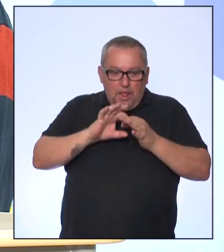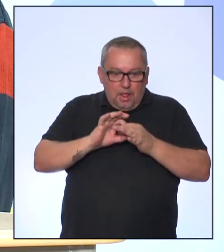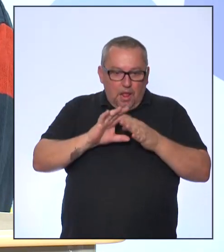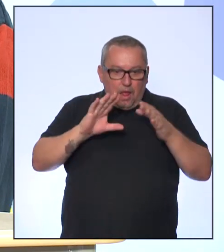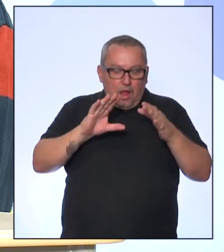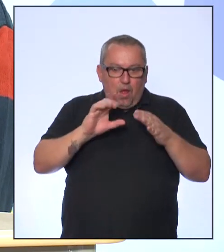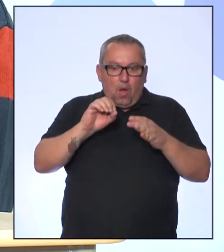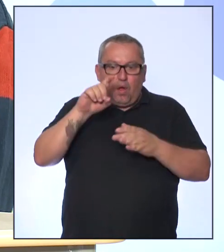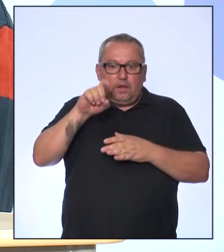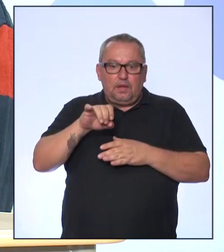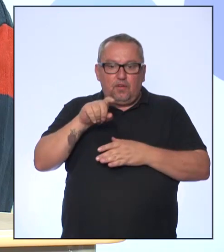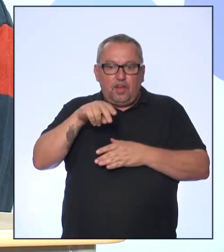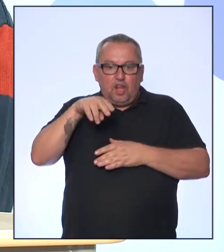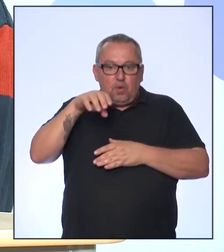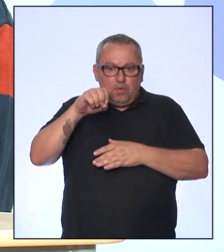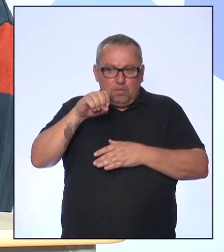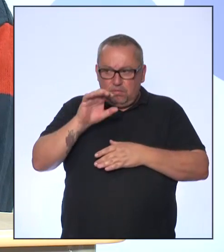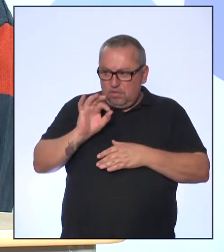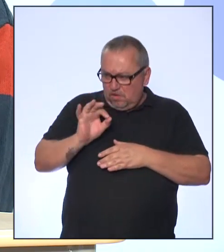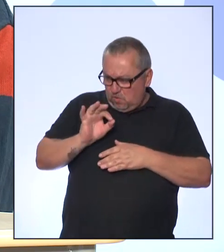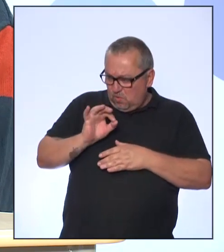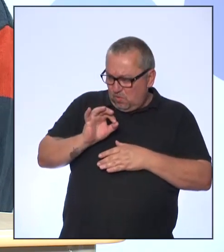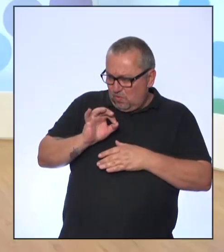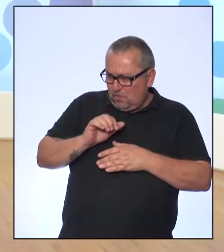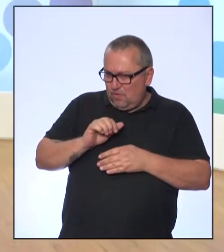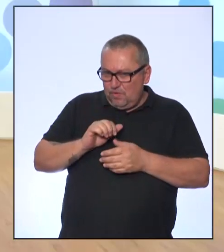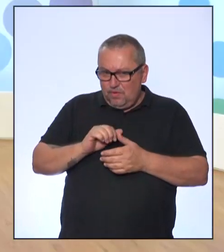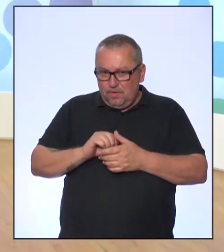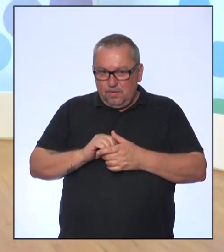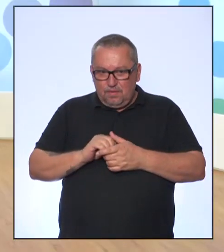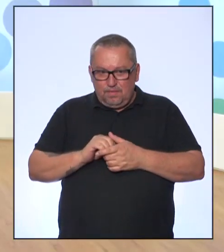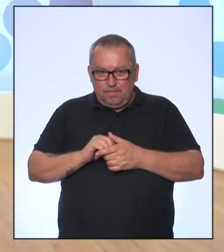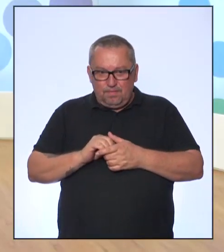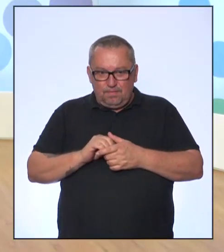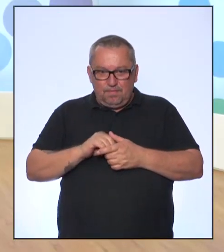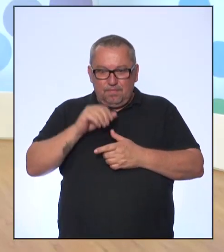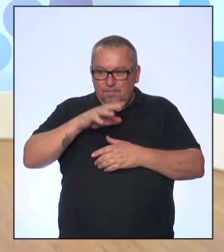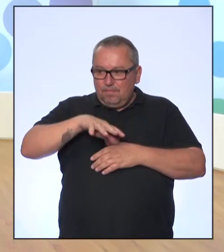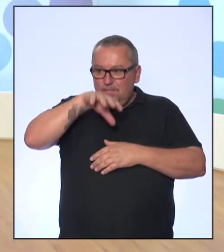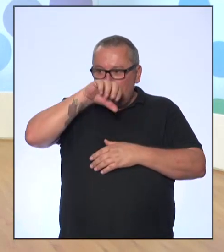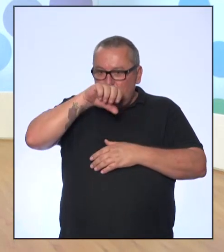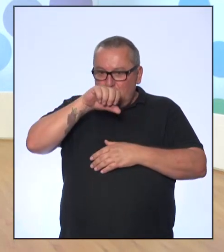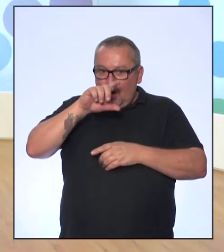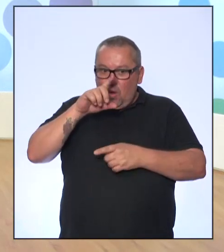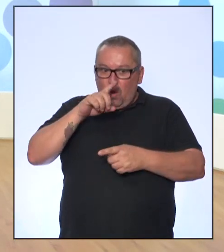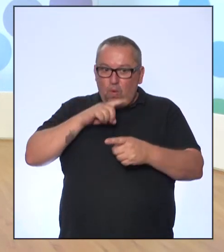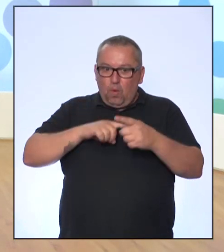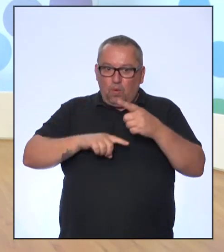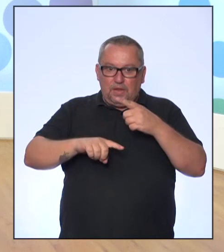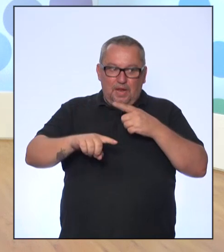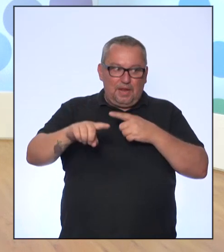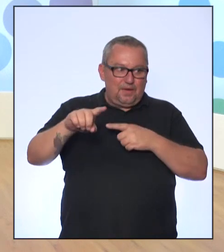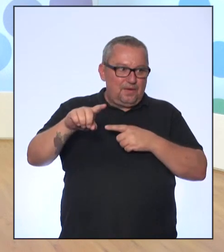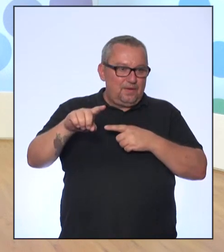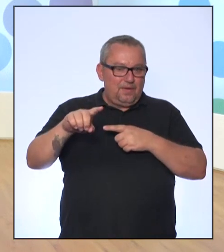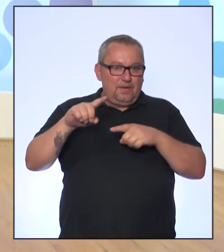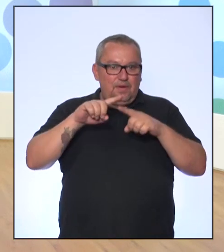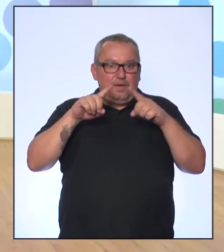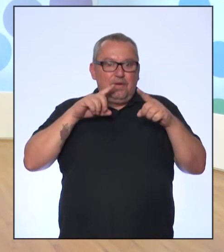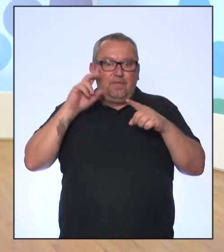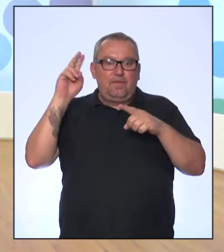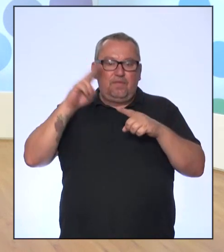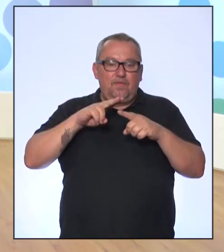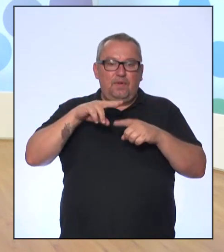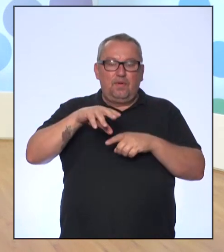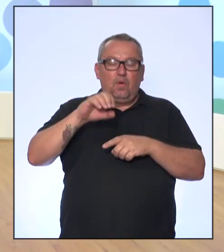oxigênio. Isso mesmo? Na respiração, é o contrário. Elas vão puxar o